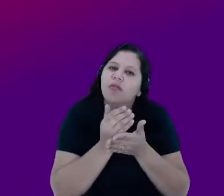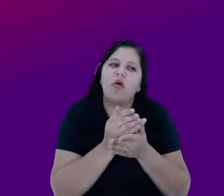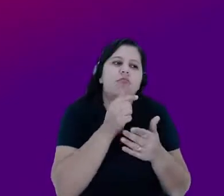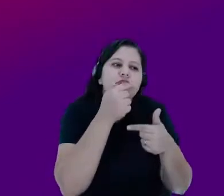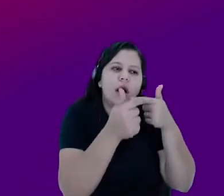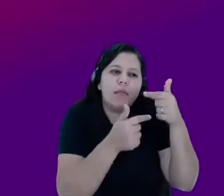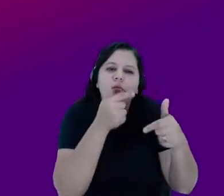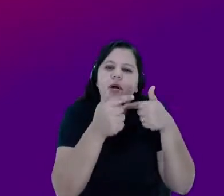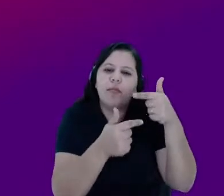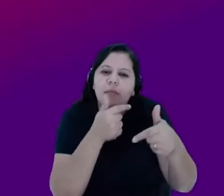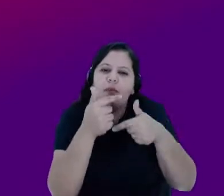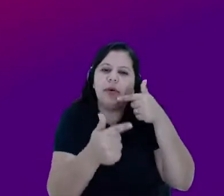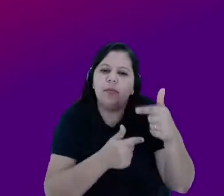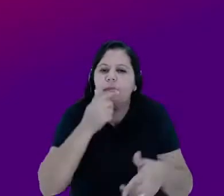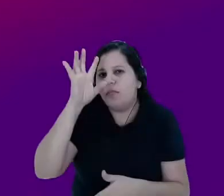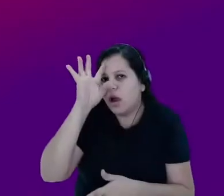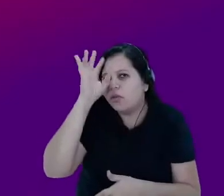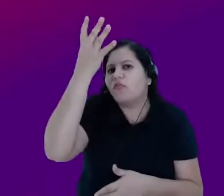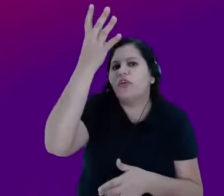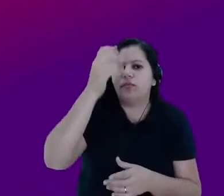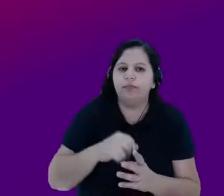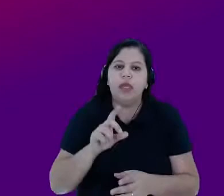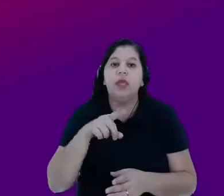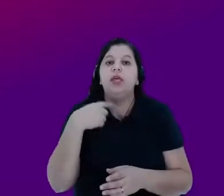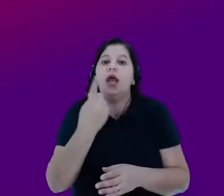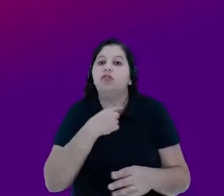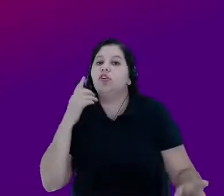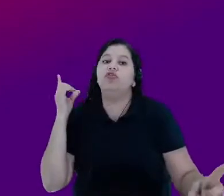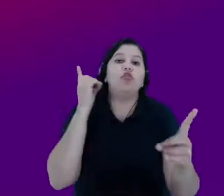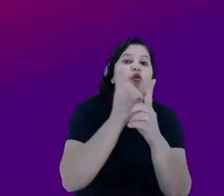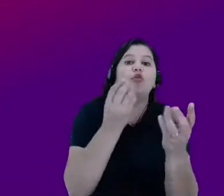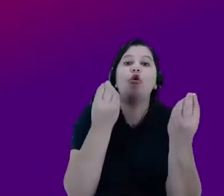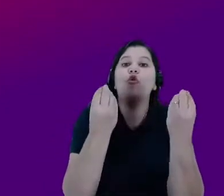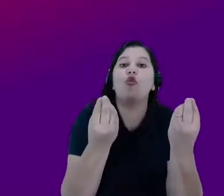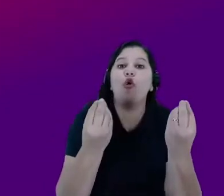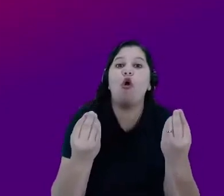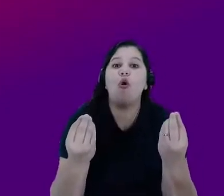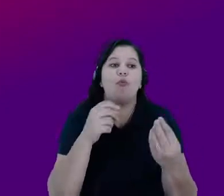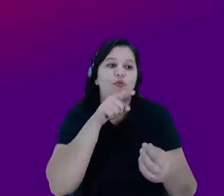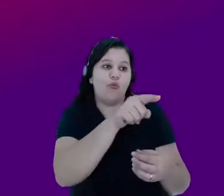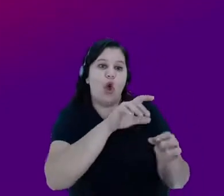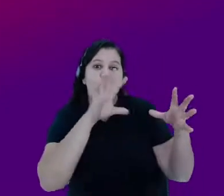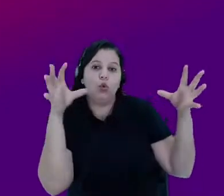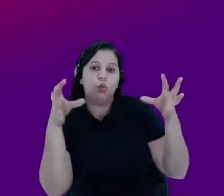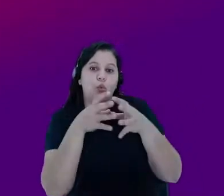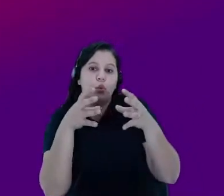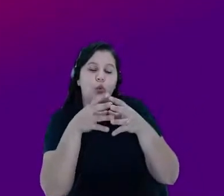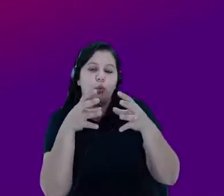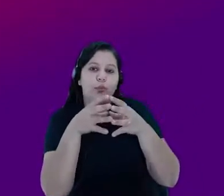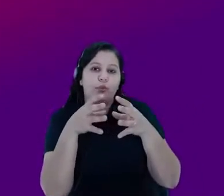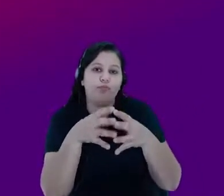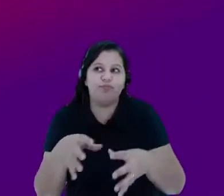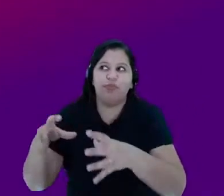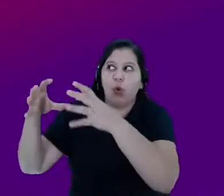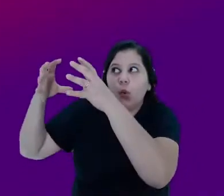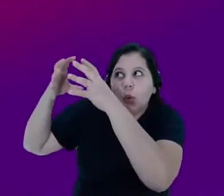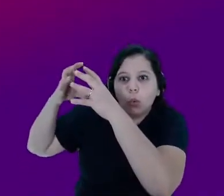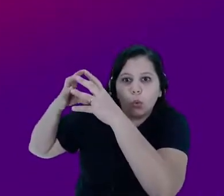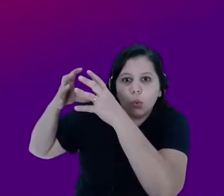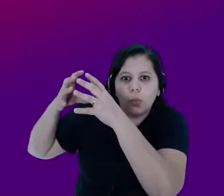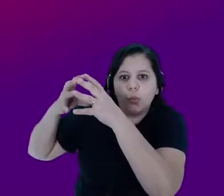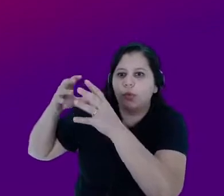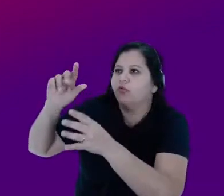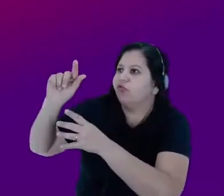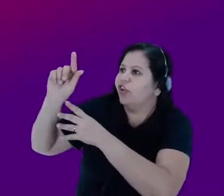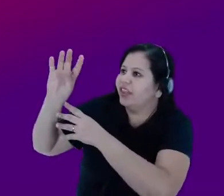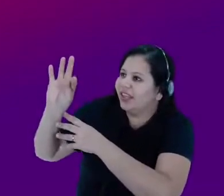começou a entender isso? Através de um GT que a gente fez em 2018, olhando essa parte toda de digital, dessa transformação